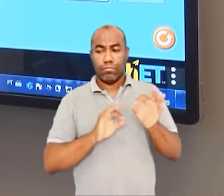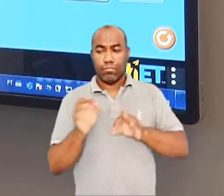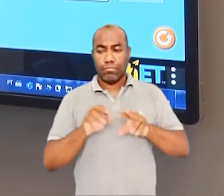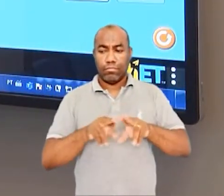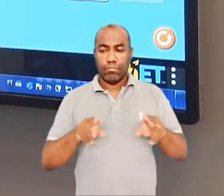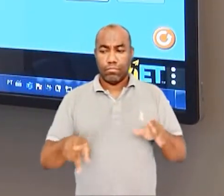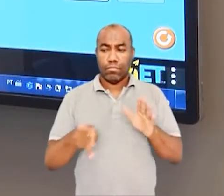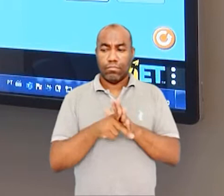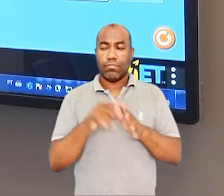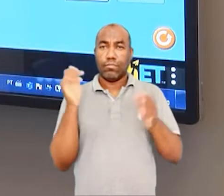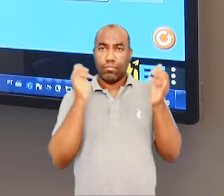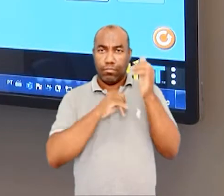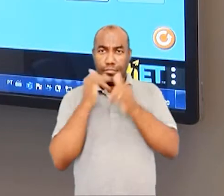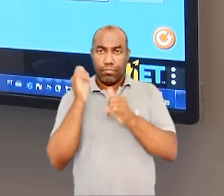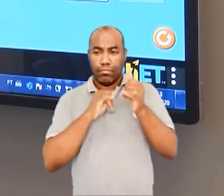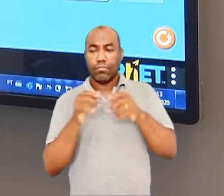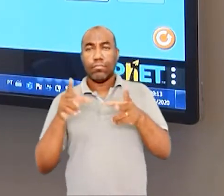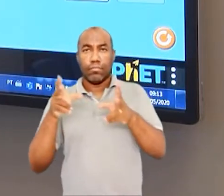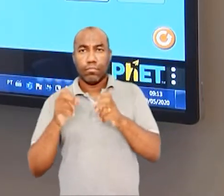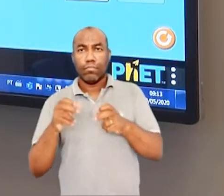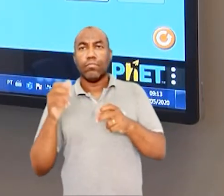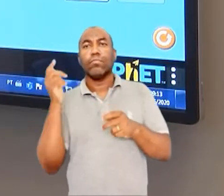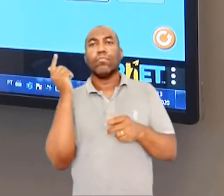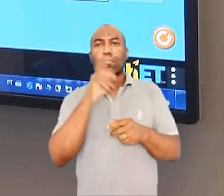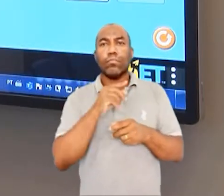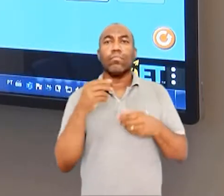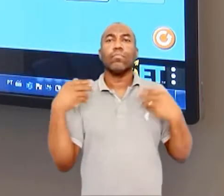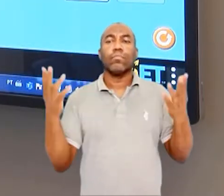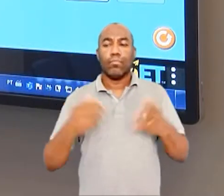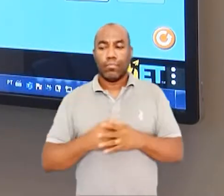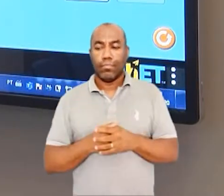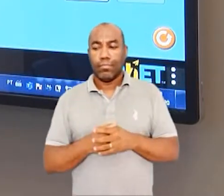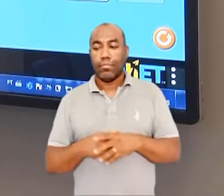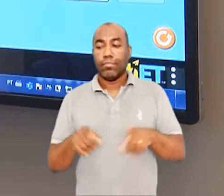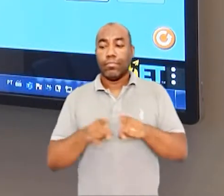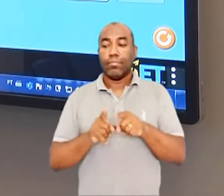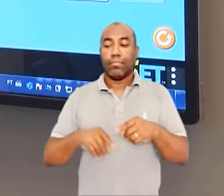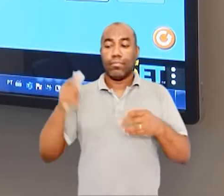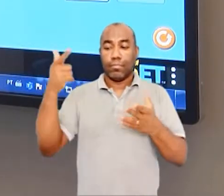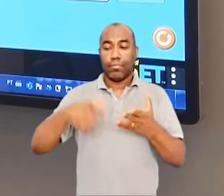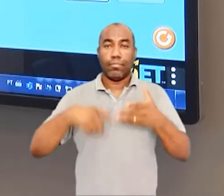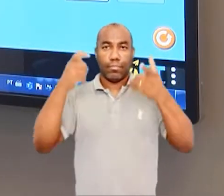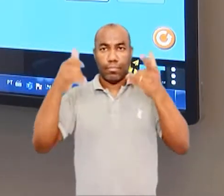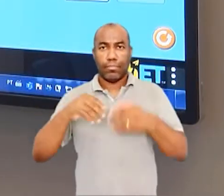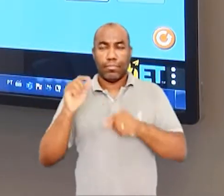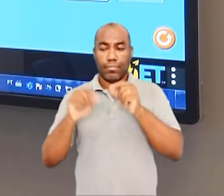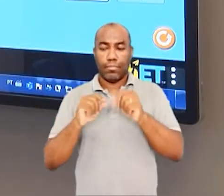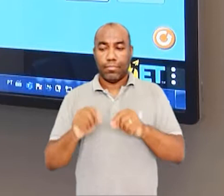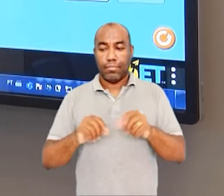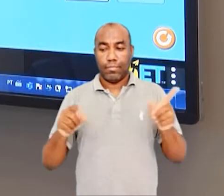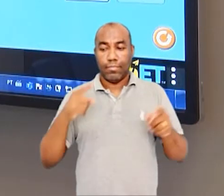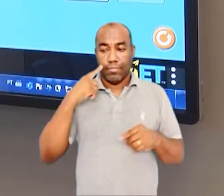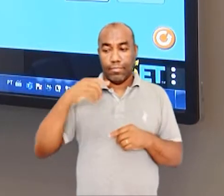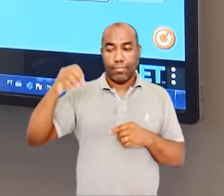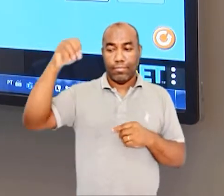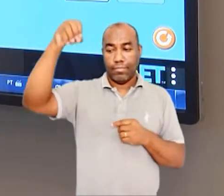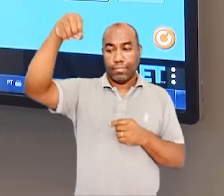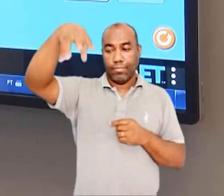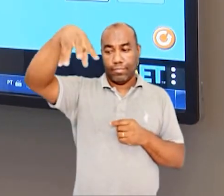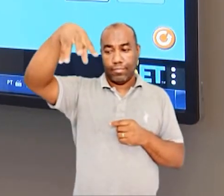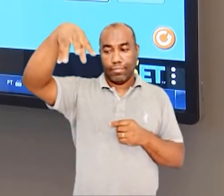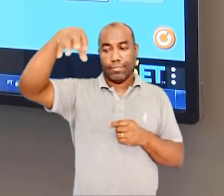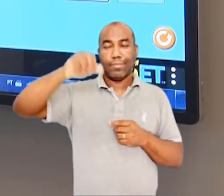corrente elétrica, a diferença de potencial elétrica, e aí eu já entro aqui mostrando para você uma lâmpada.